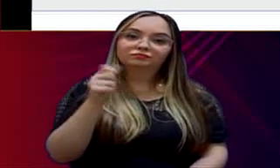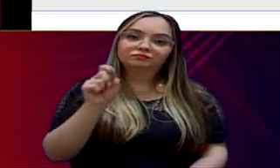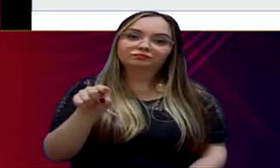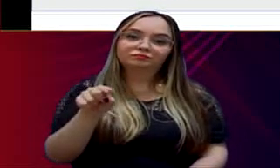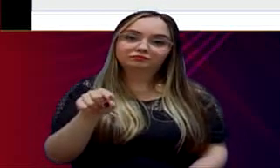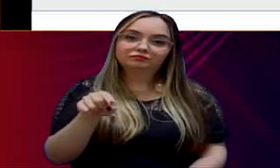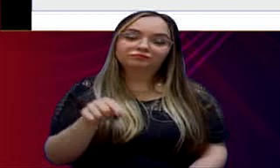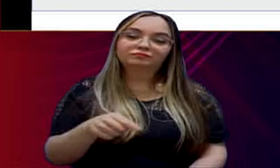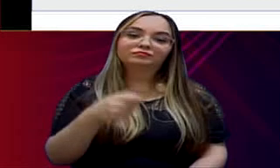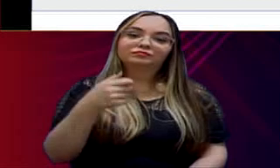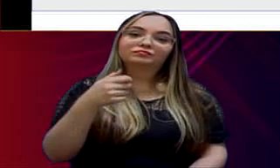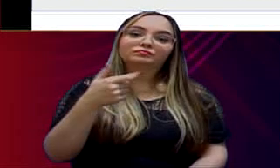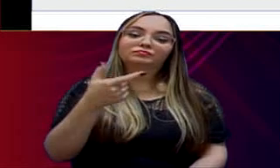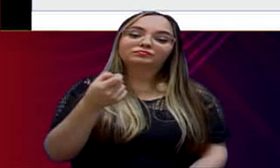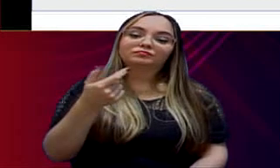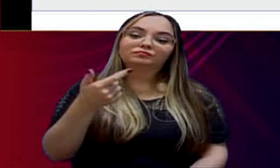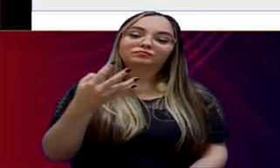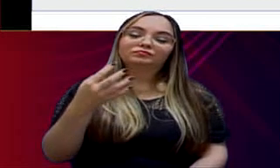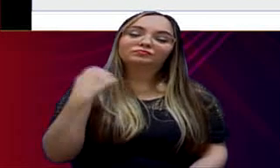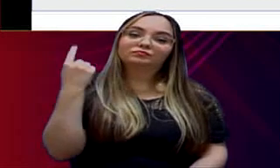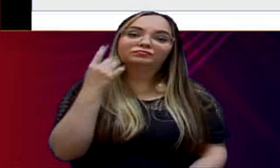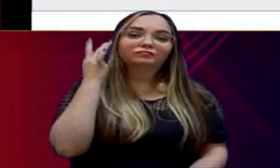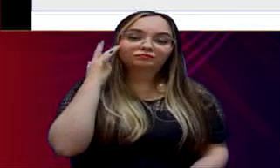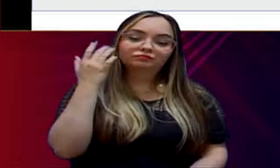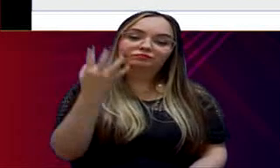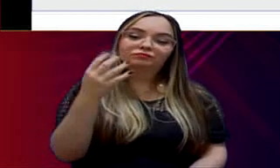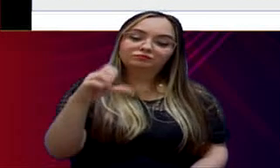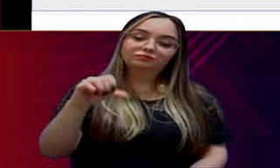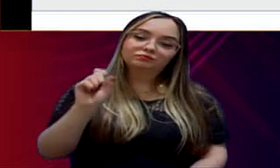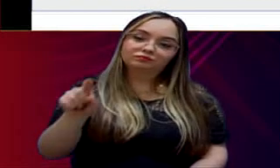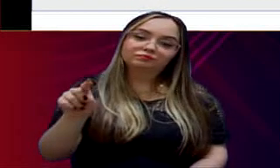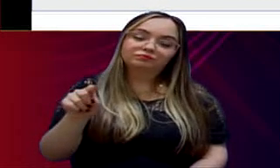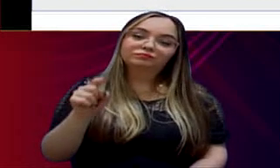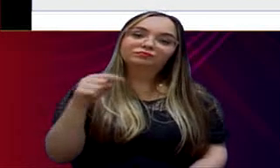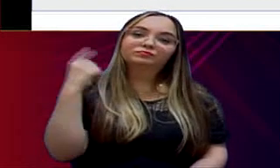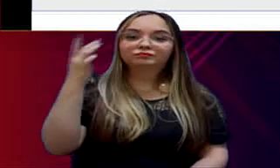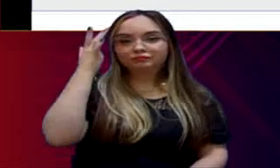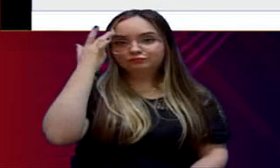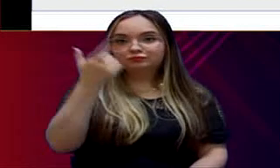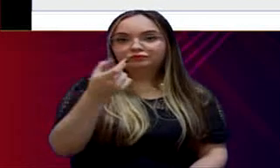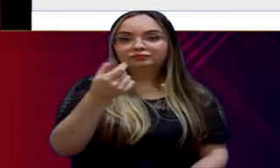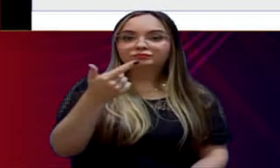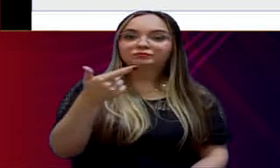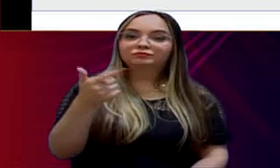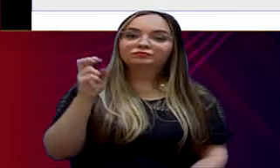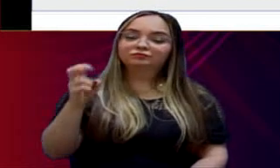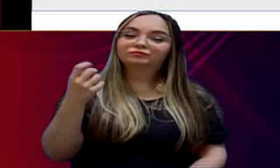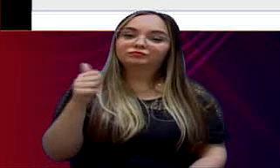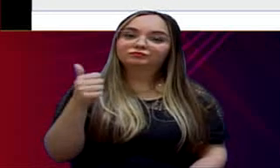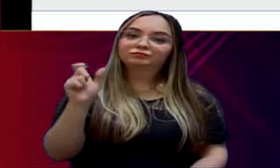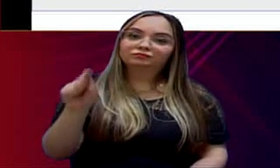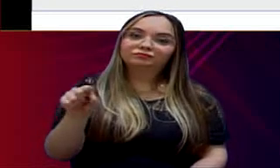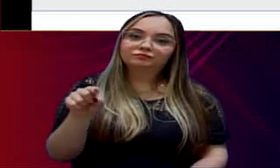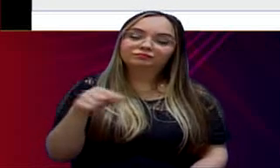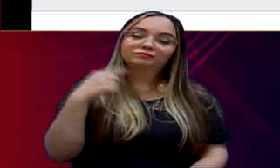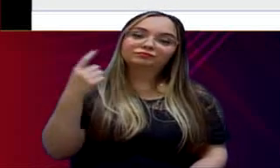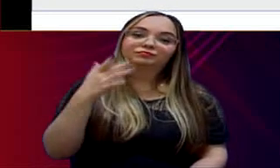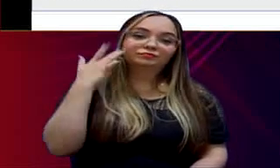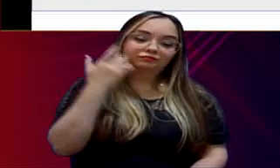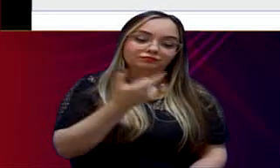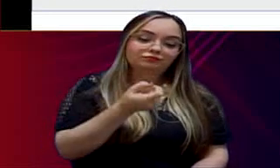mil em 2024 a previsão de 49 mil em 2025 11 mil em 2026 29